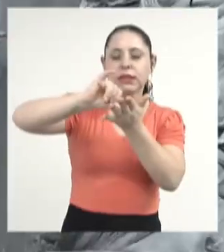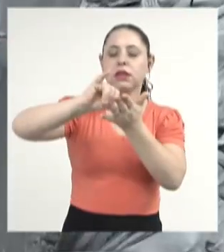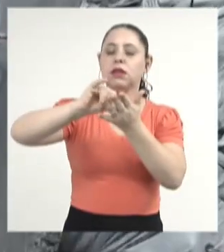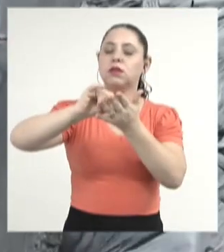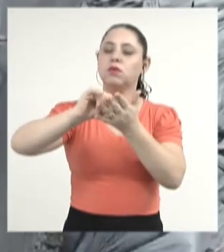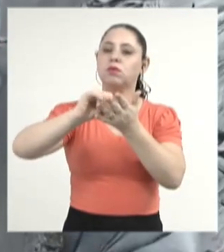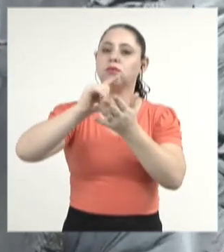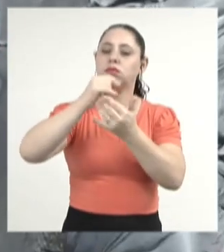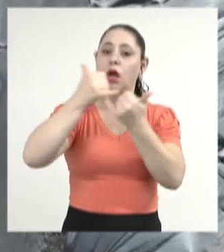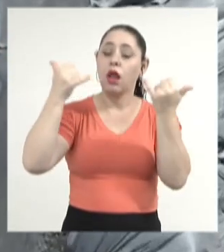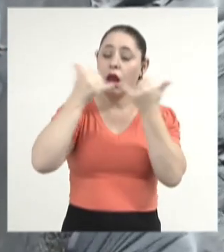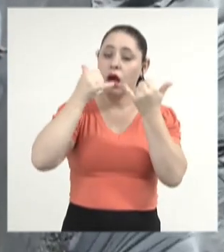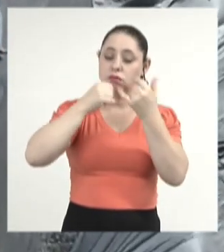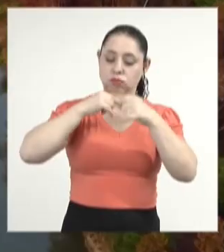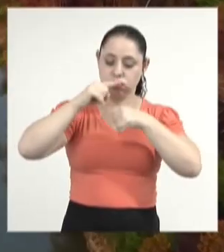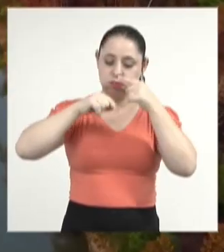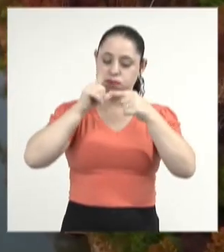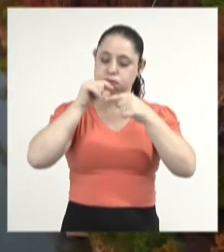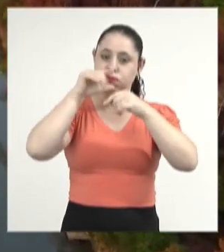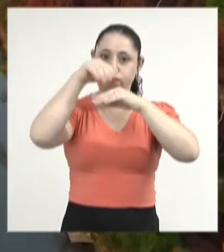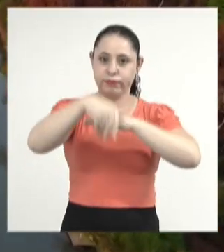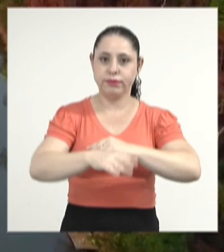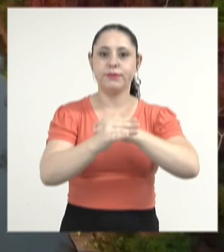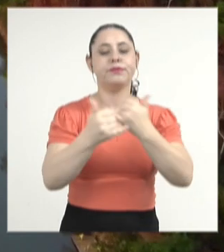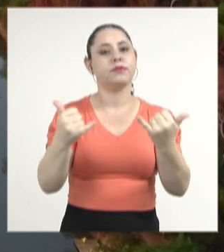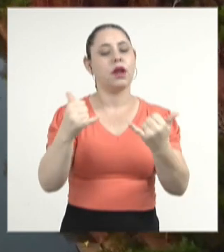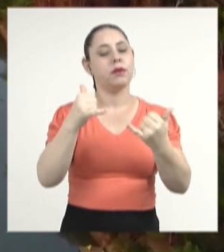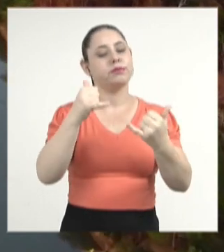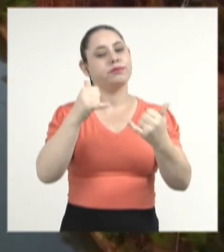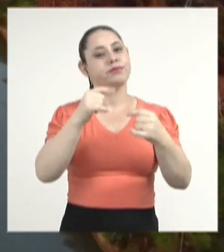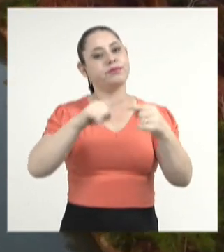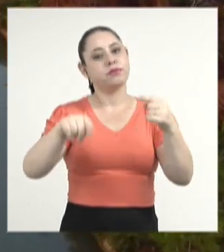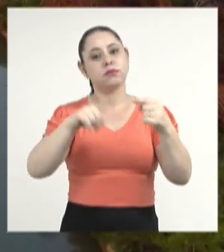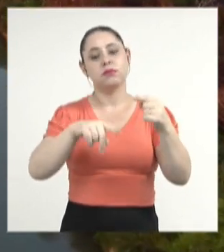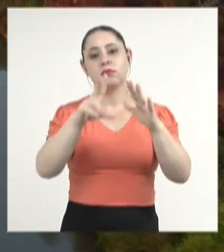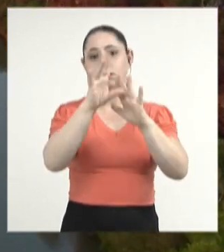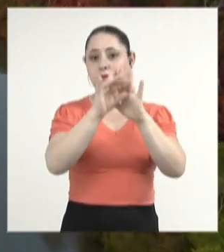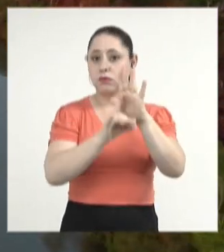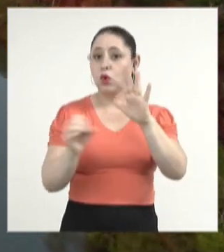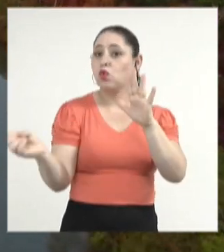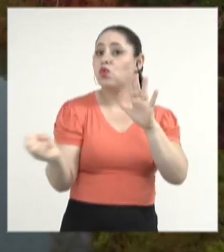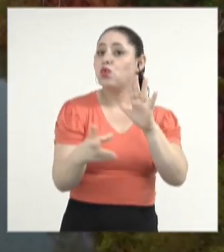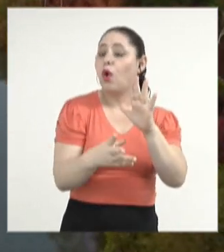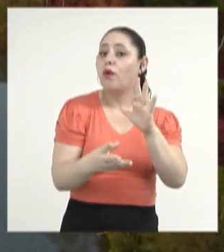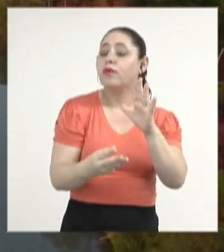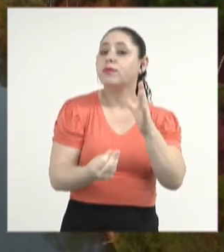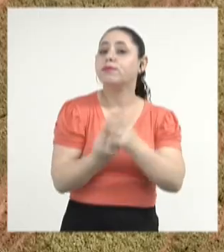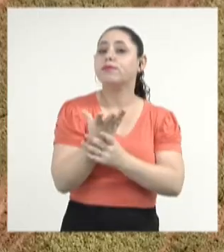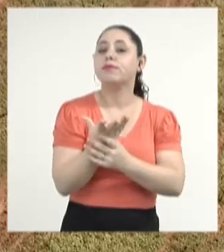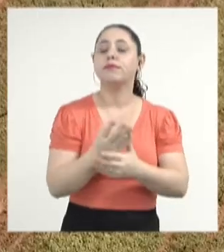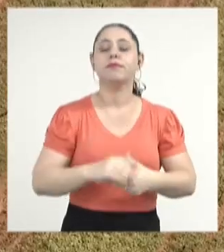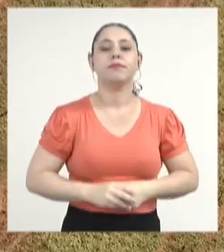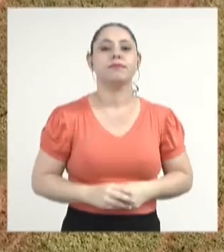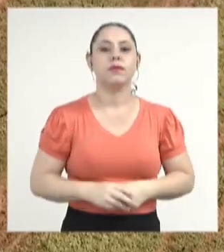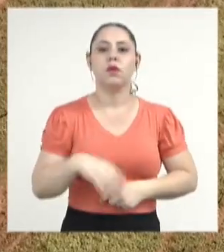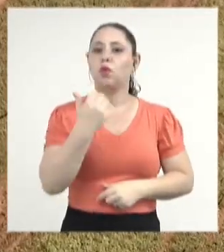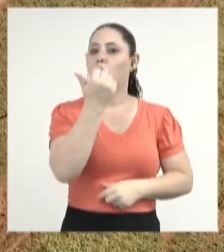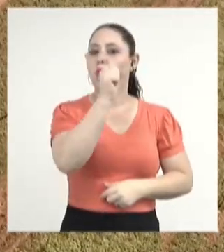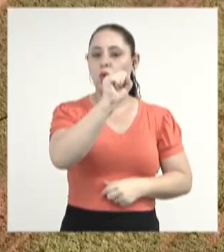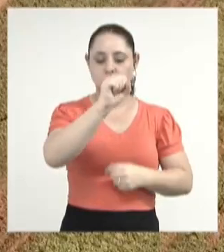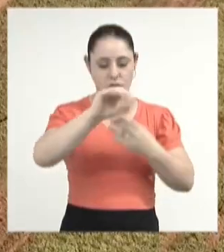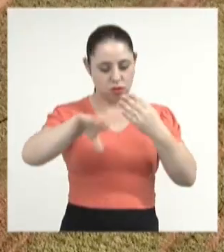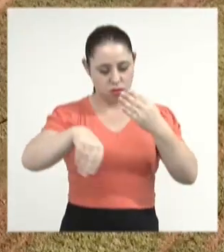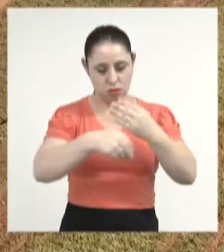hidrelétricas e carvoarias estão vedadas. Essas restrições previstas valerão para os novos empreendimentos. 8 emendas